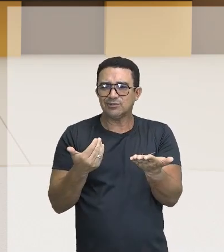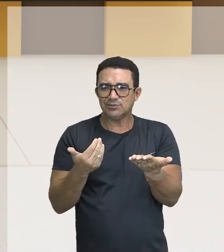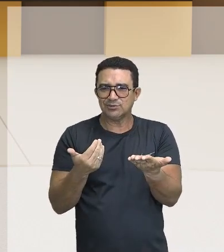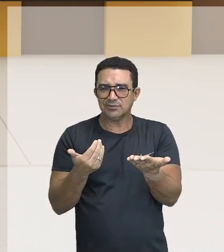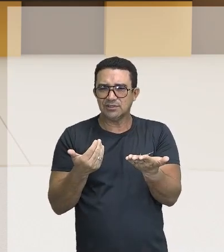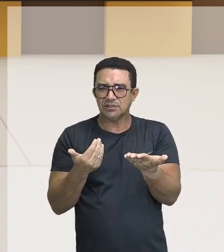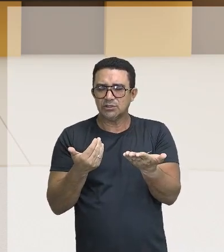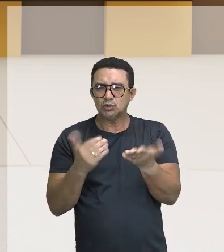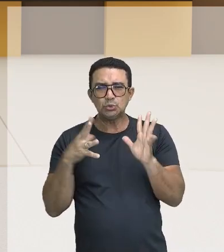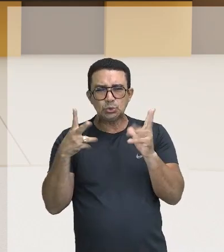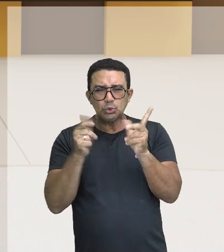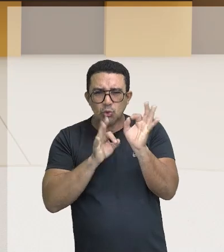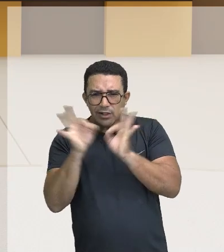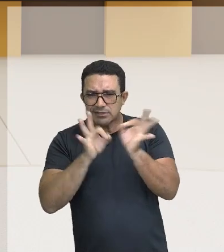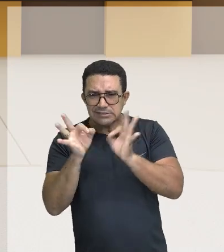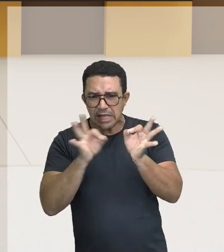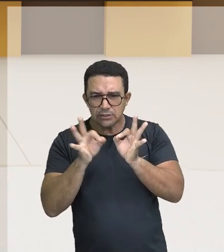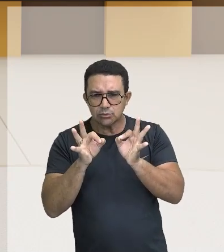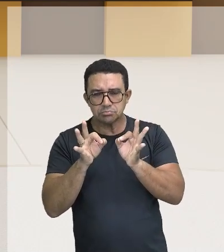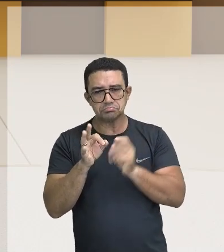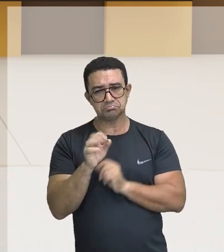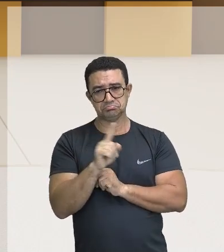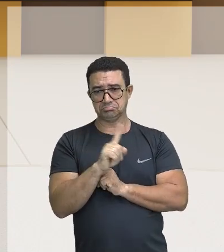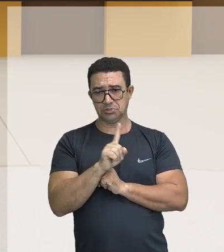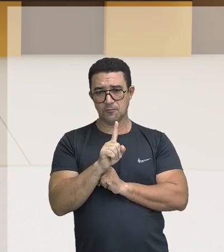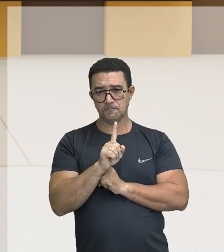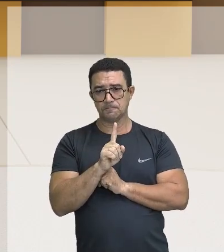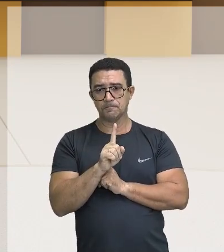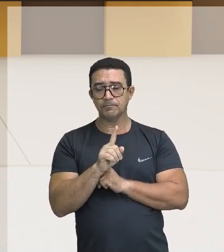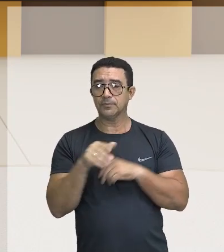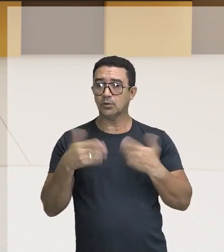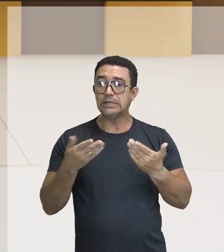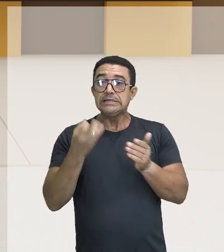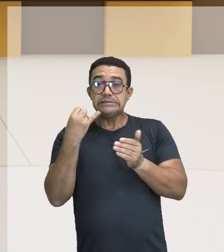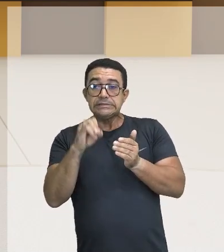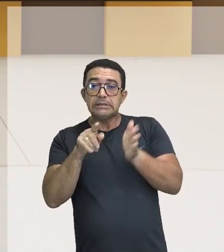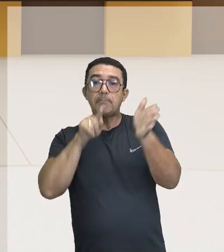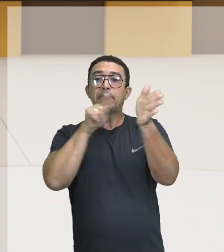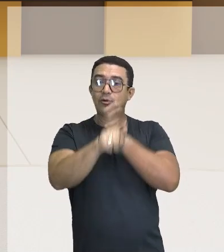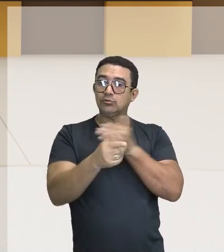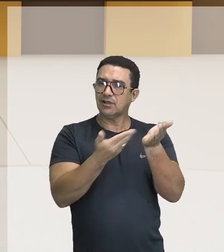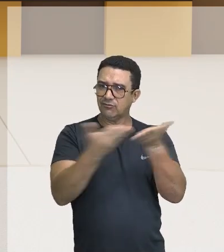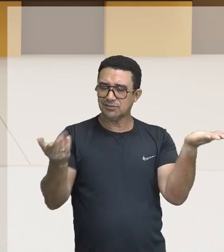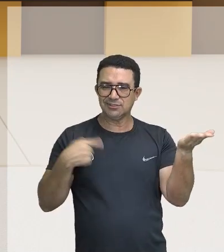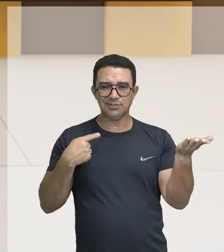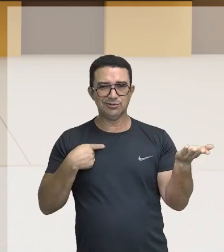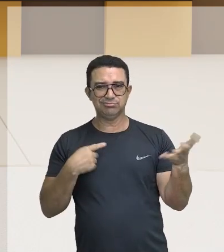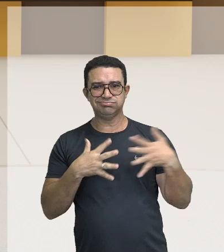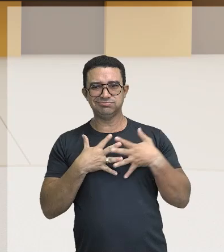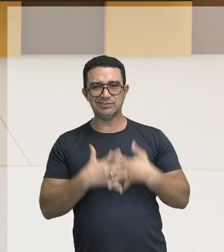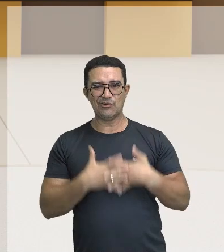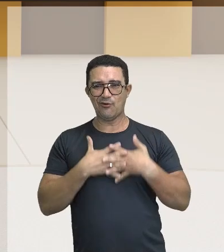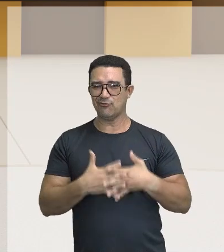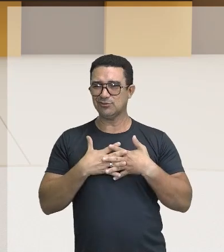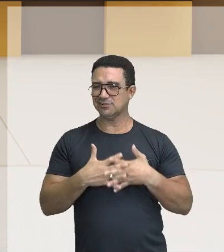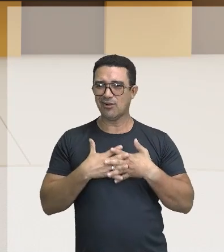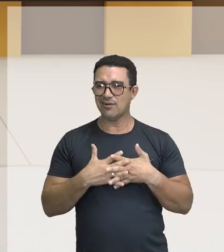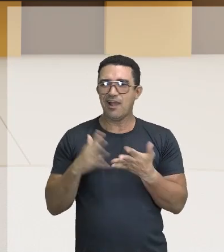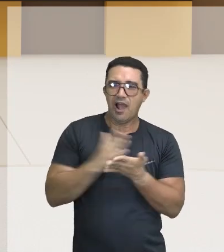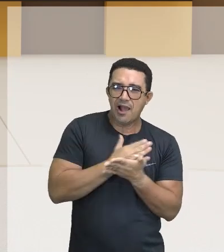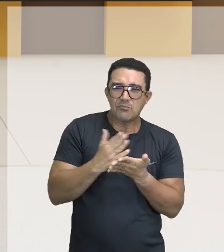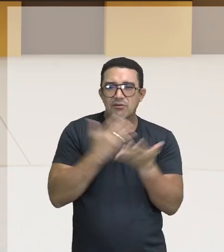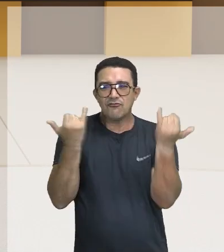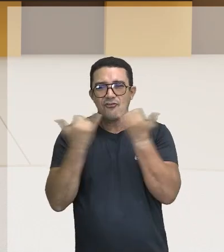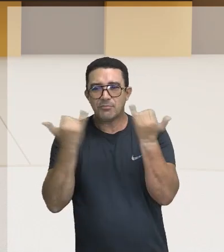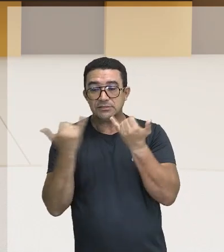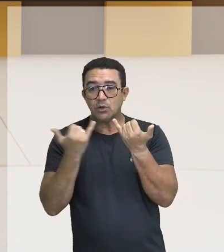tão organizados assim, né? Se eu for perguntar para vocês, então vocês vão se perder em algumas informações aqui. Então, de que